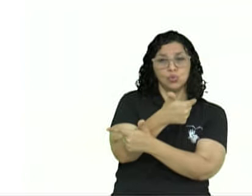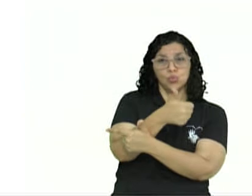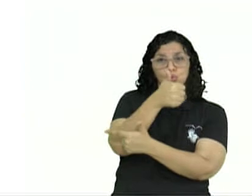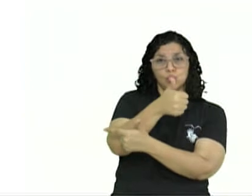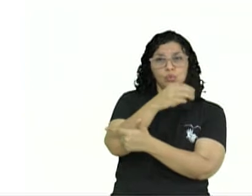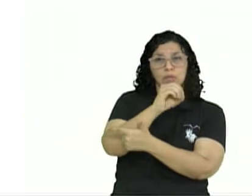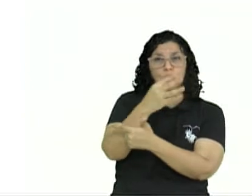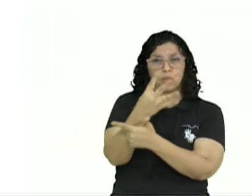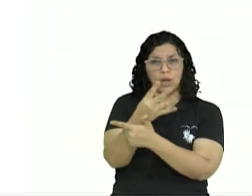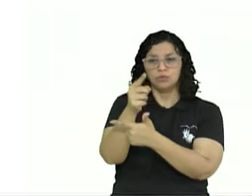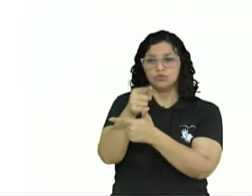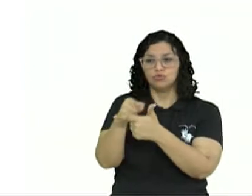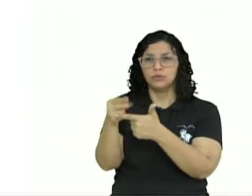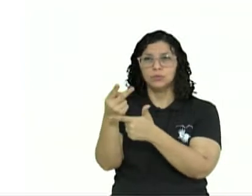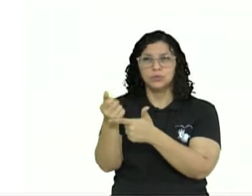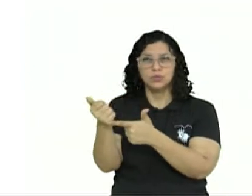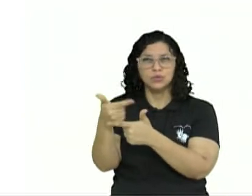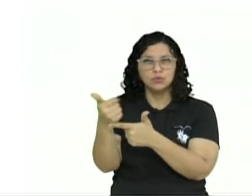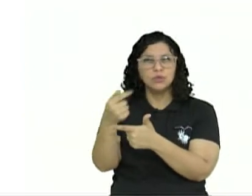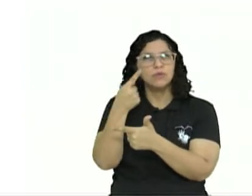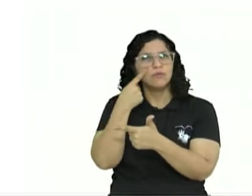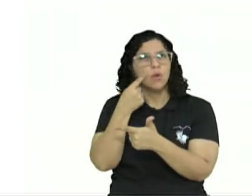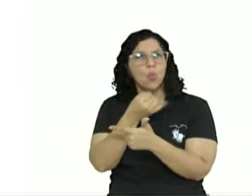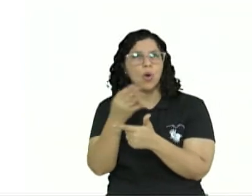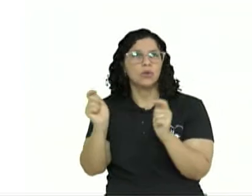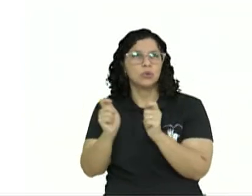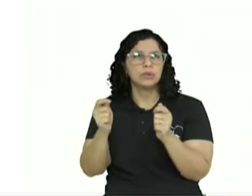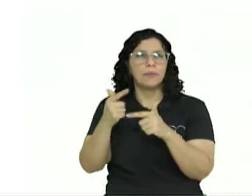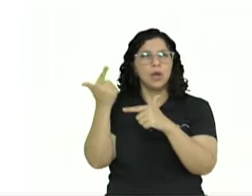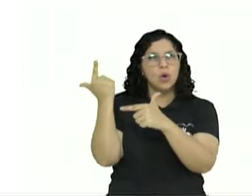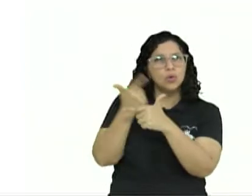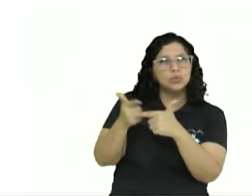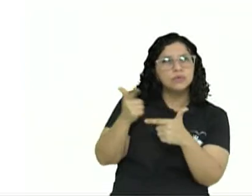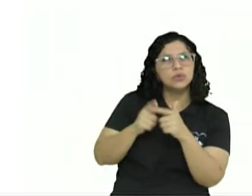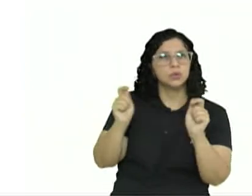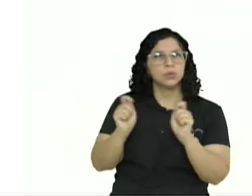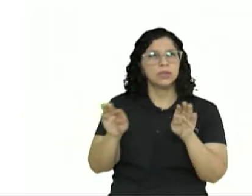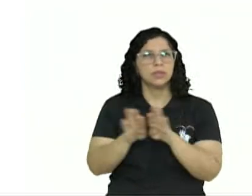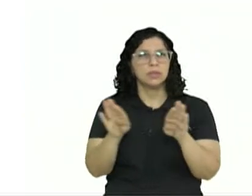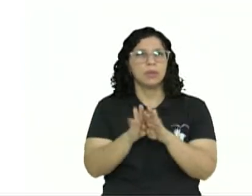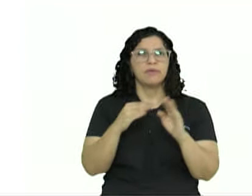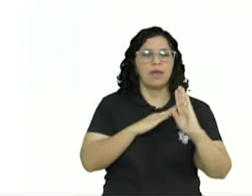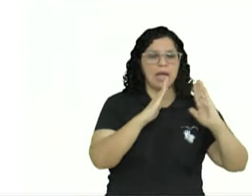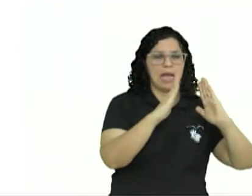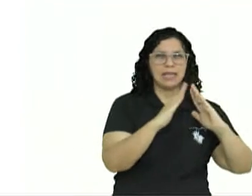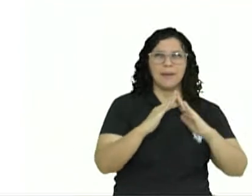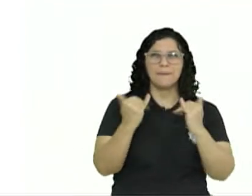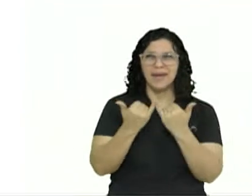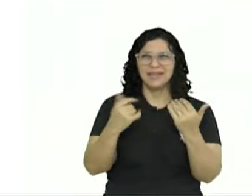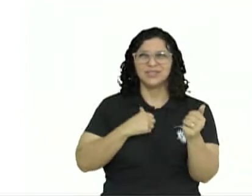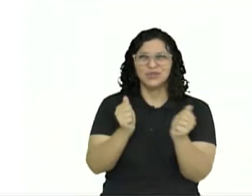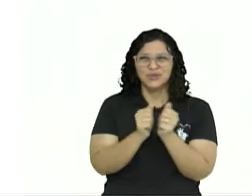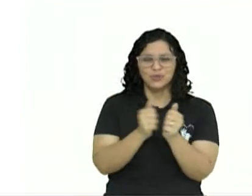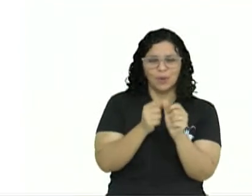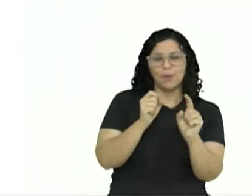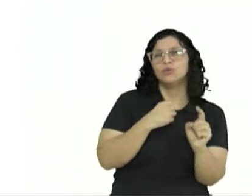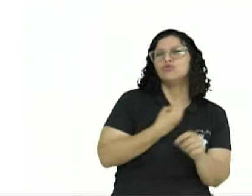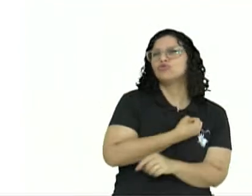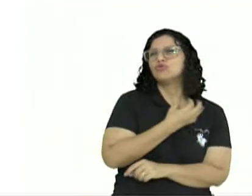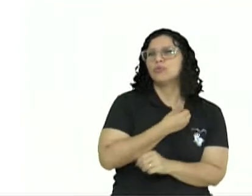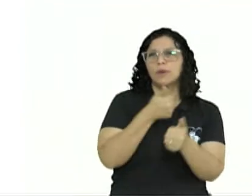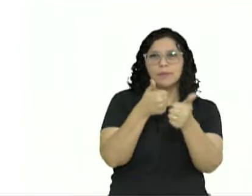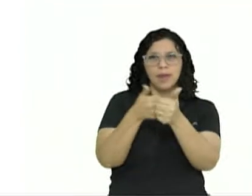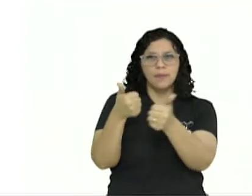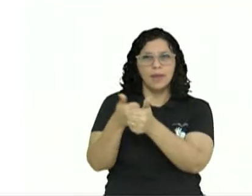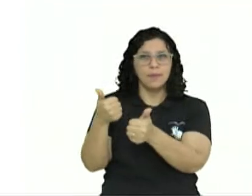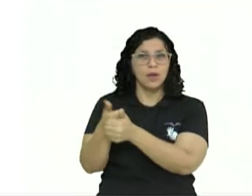104. Lembra que a gente vai olhando as casas, as ordens vizinhas, né? Para a gente poder ir conseguindo fazer a